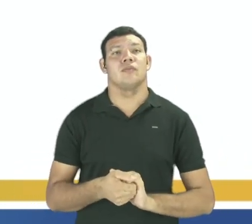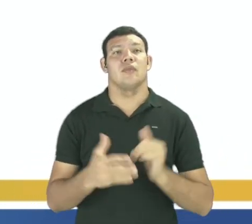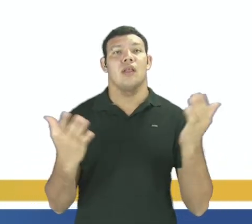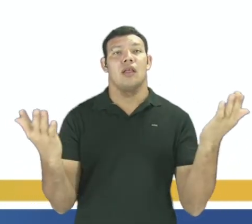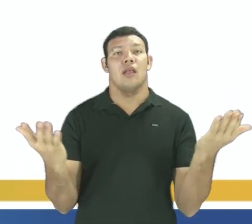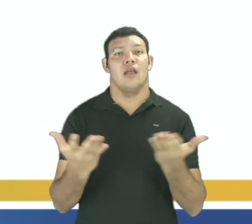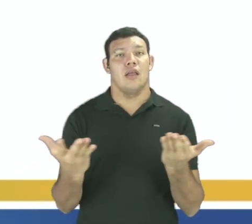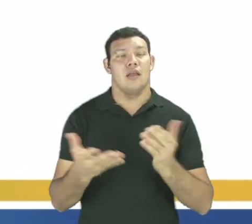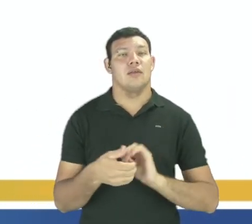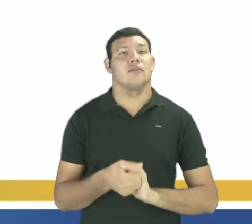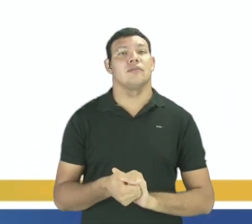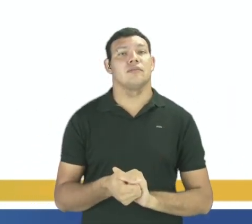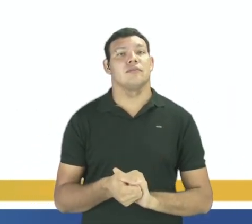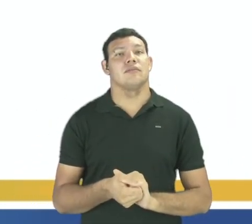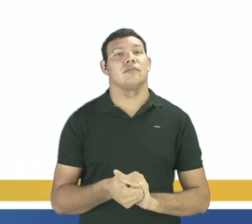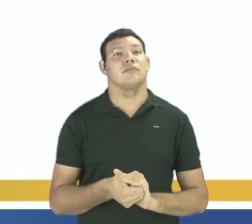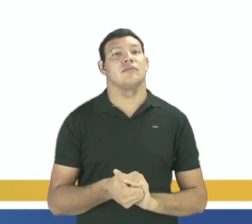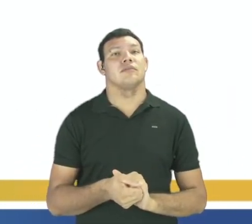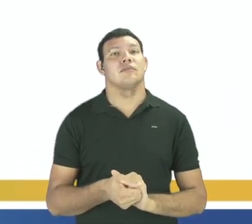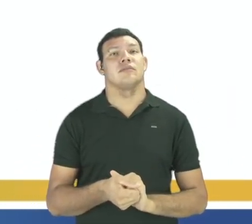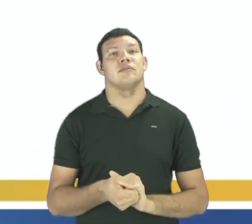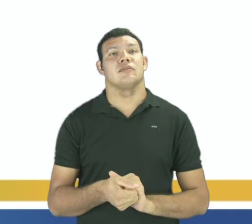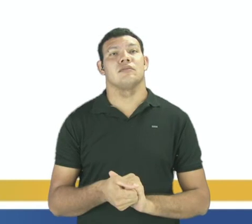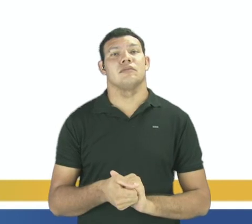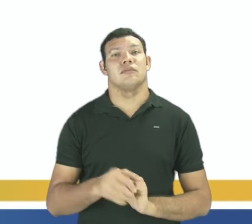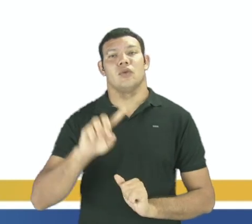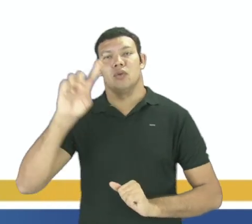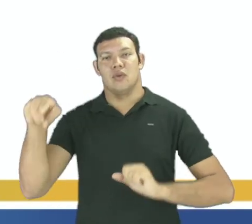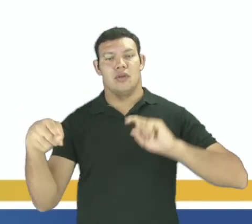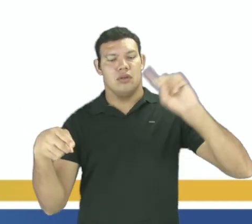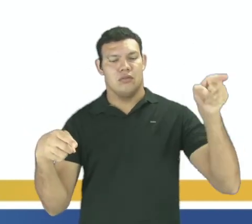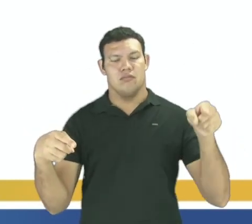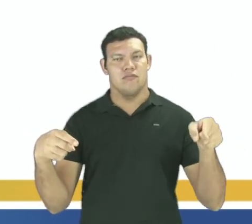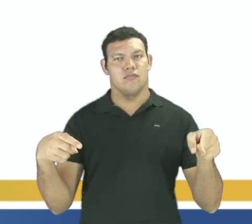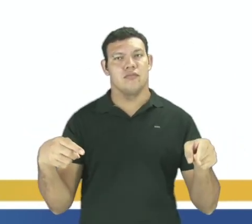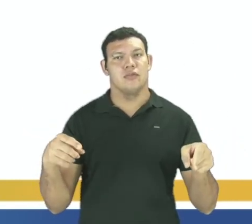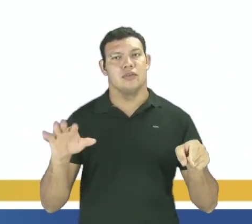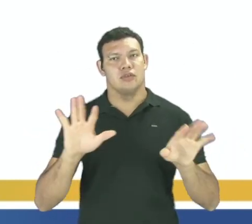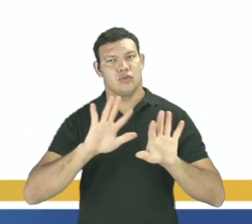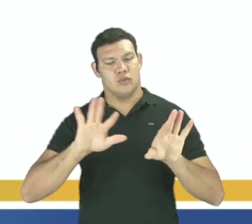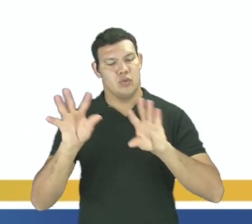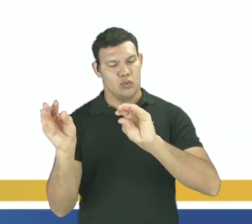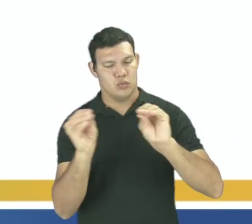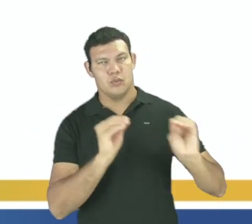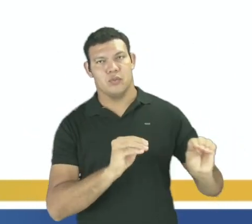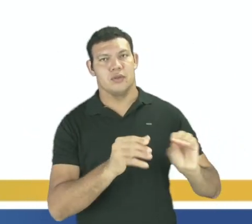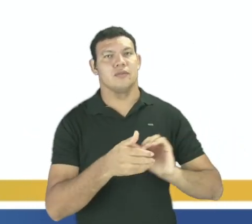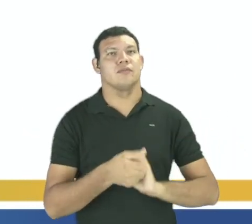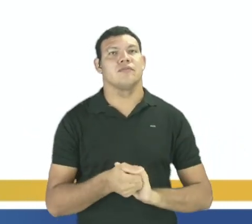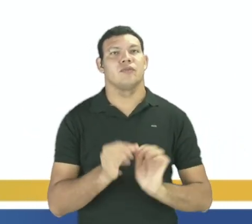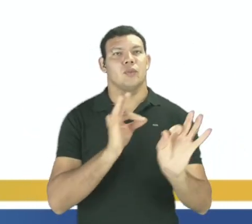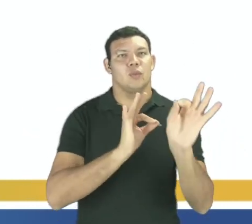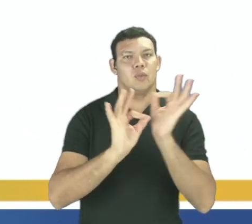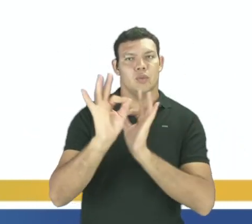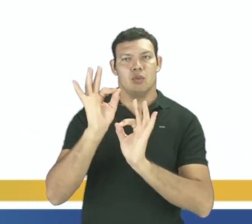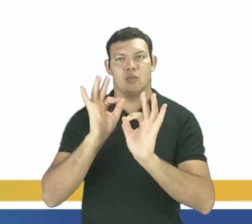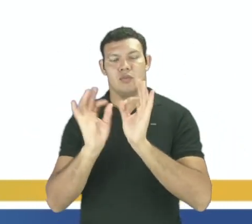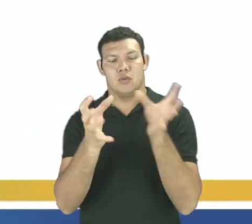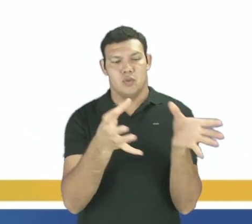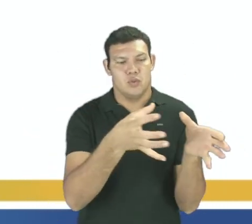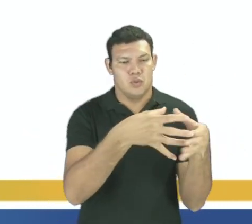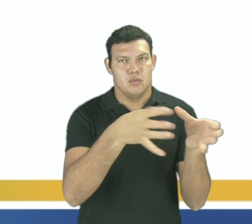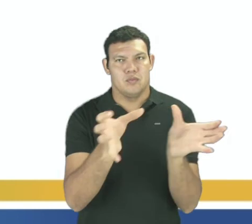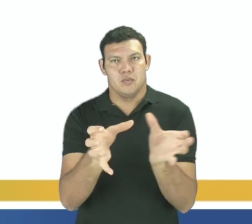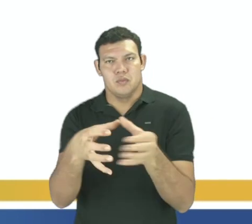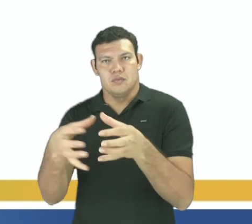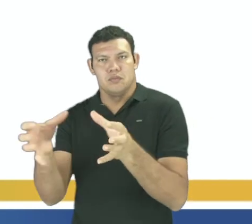tirar de dentro dos parênteses e já organizando cada um com o seu